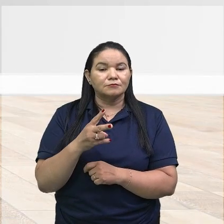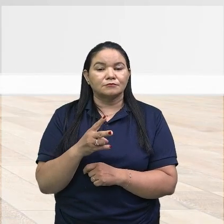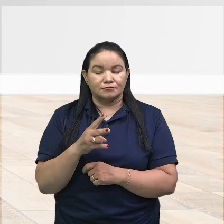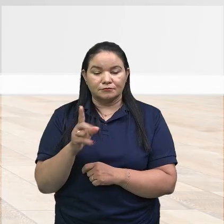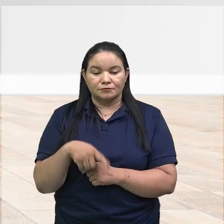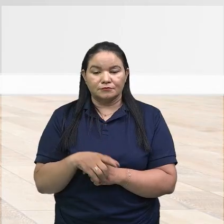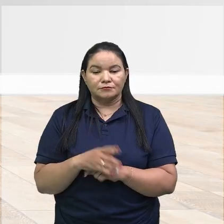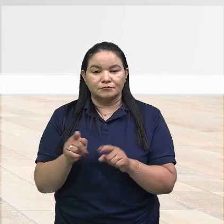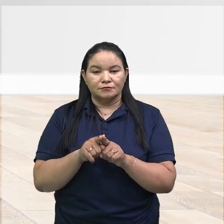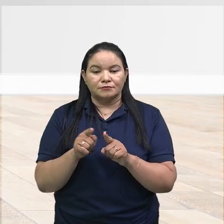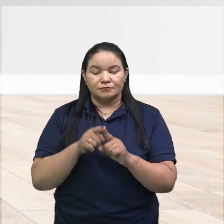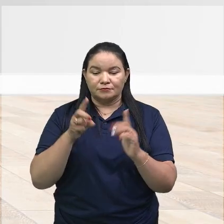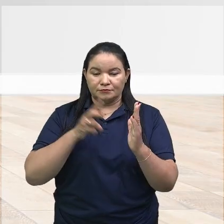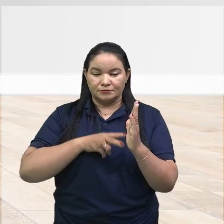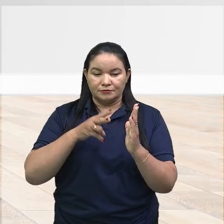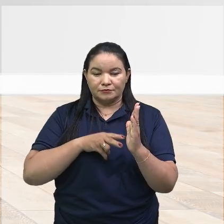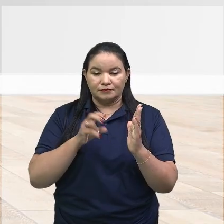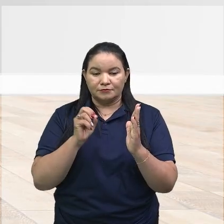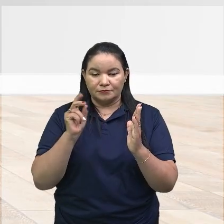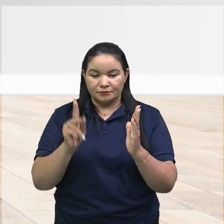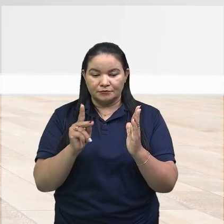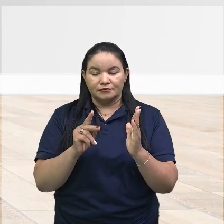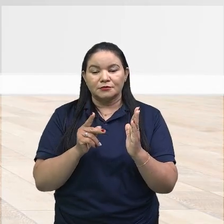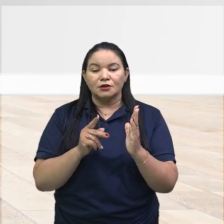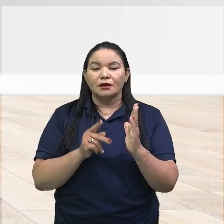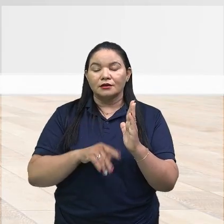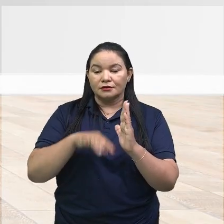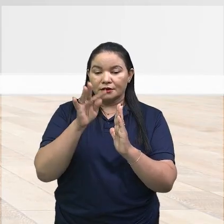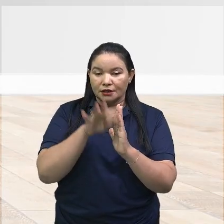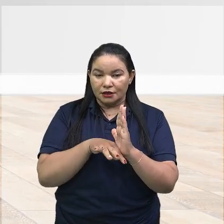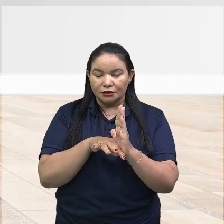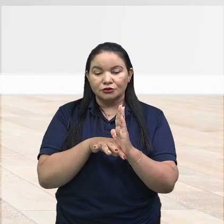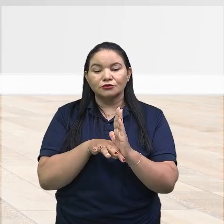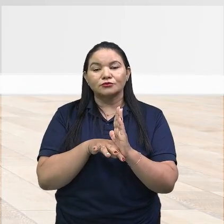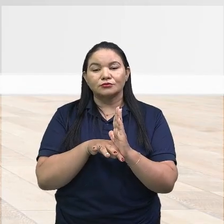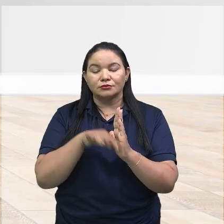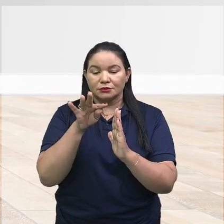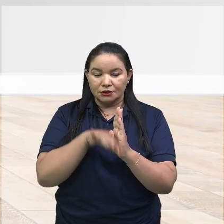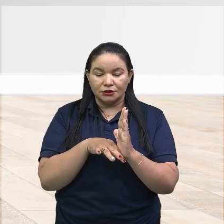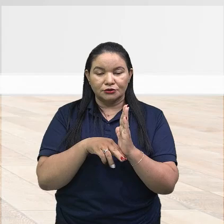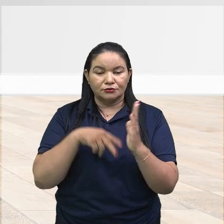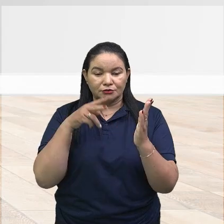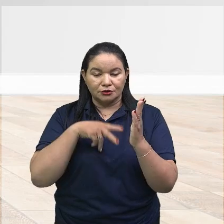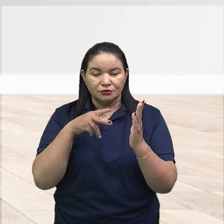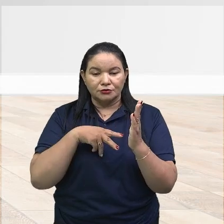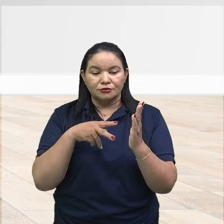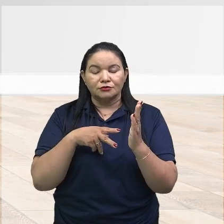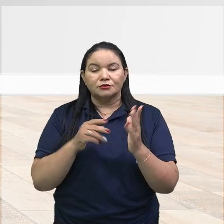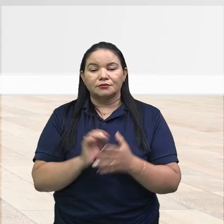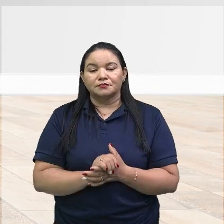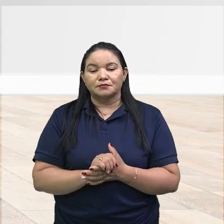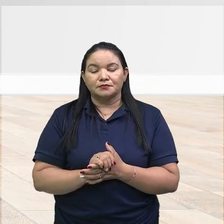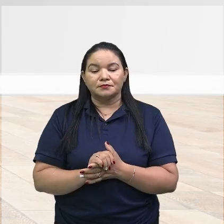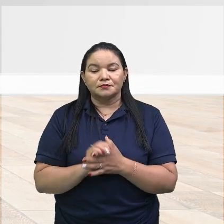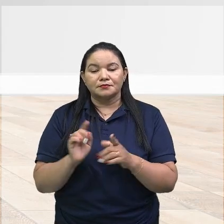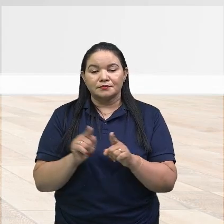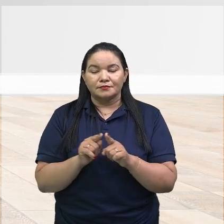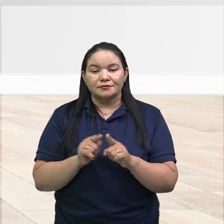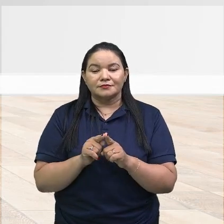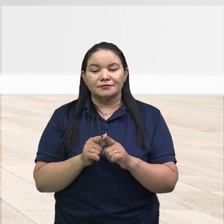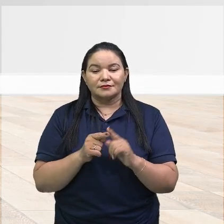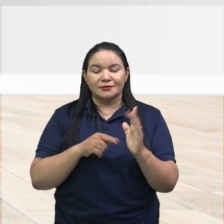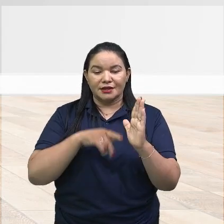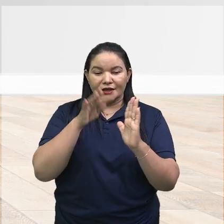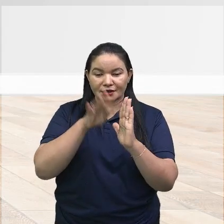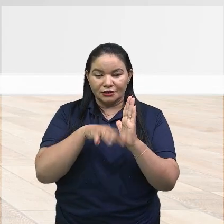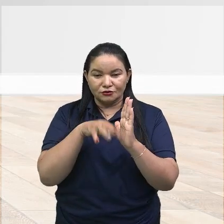as leituras, que também nos textos a gente tem aquelas chamadas leitura nas